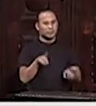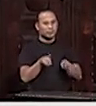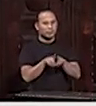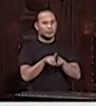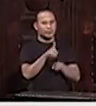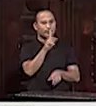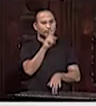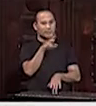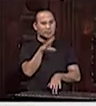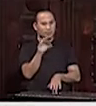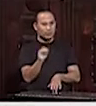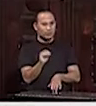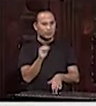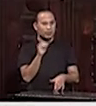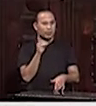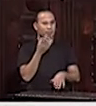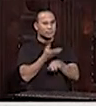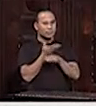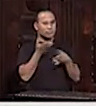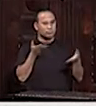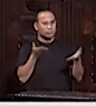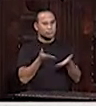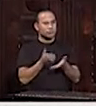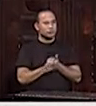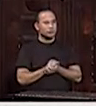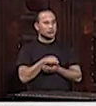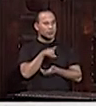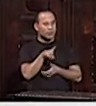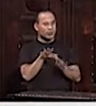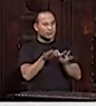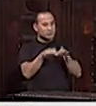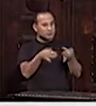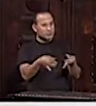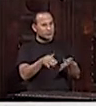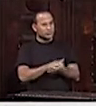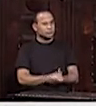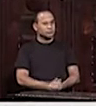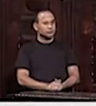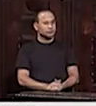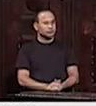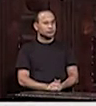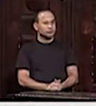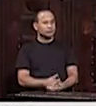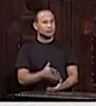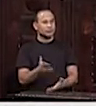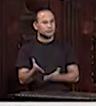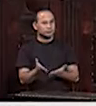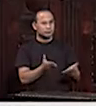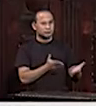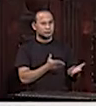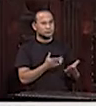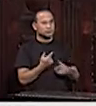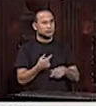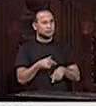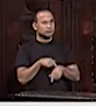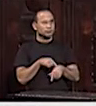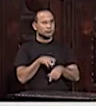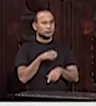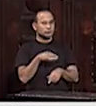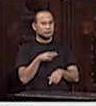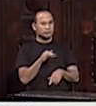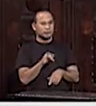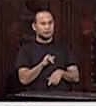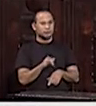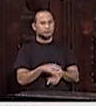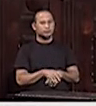bom, a matéria de hoje é uma matéria relativamente simples, que ela trazia no âmbito do FEF dois